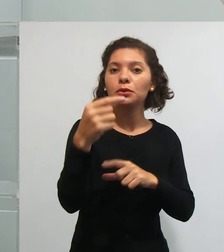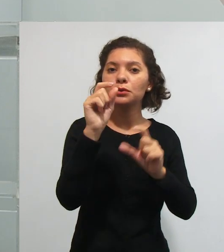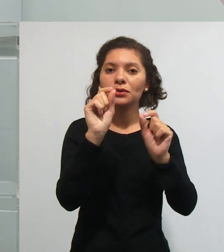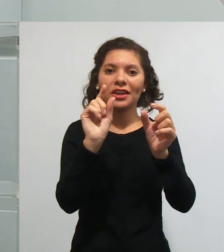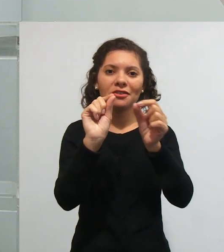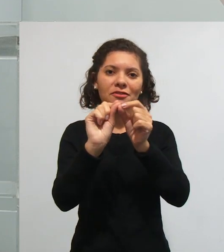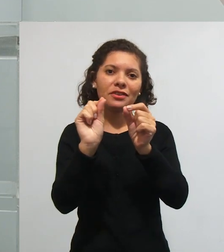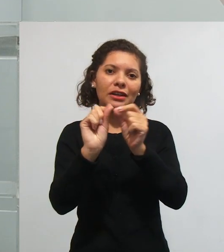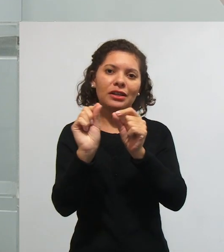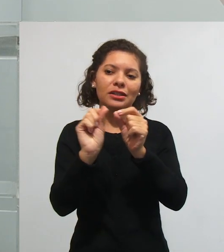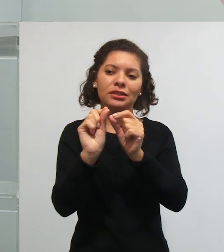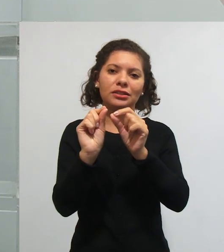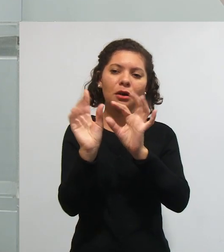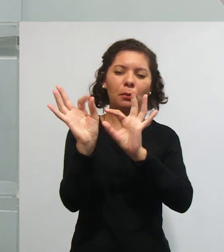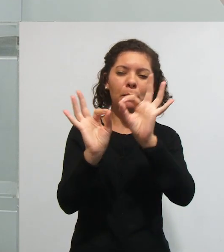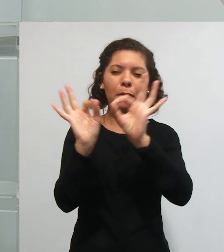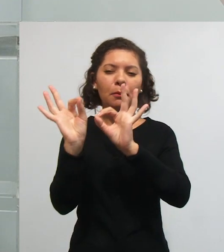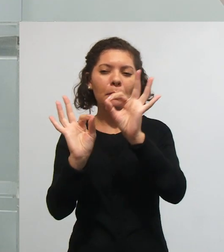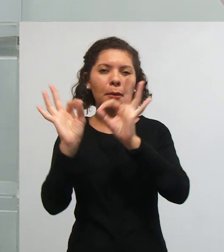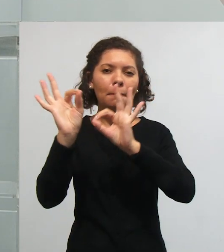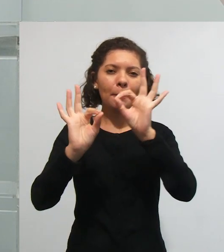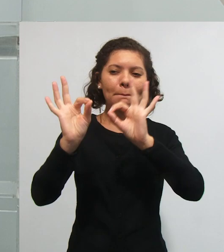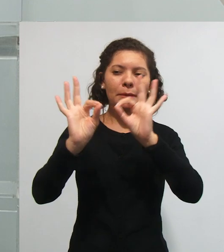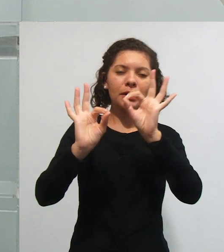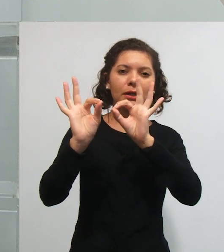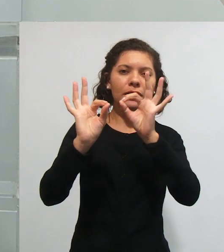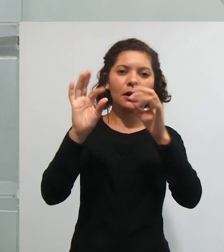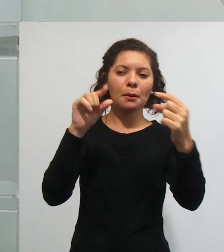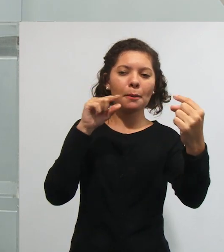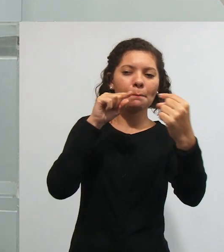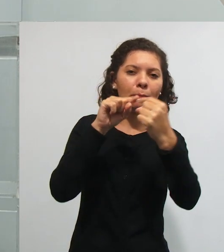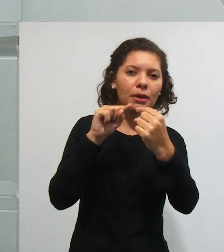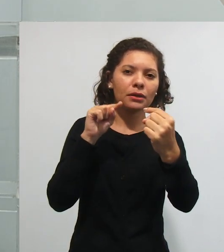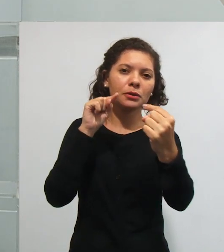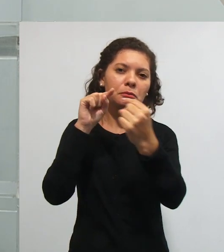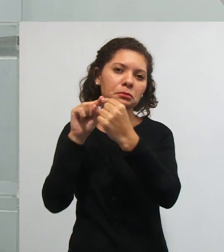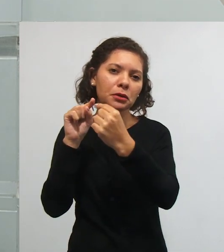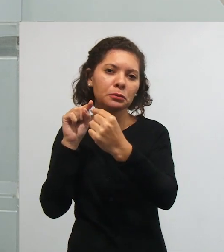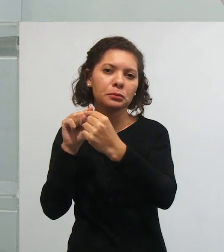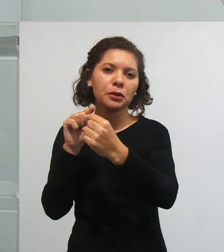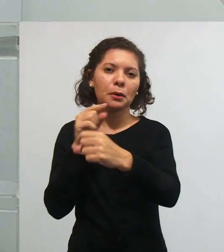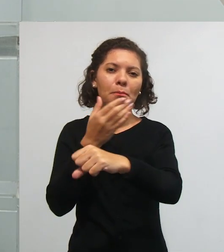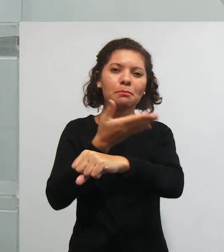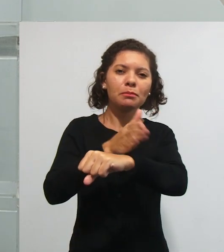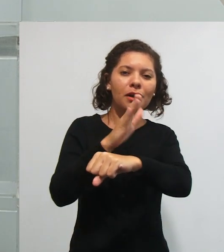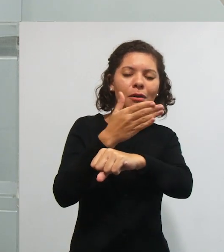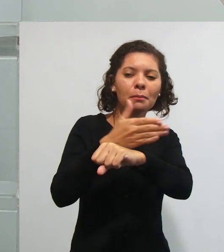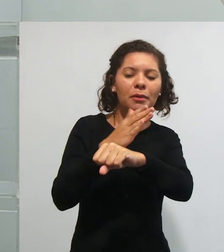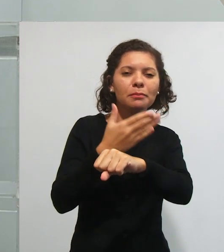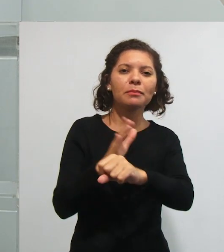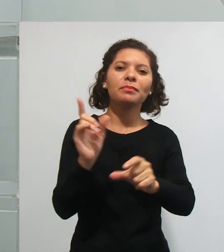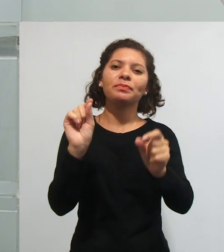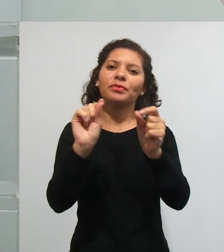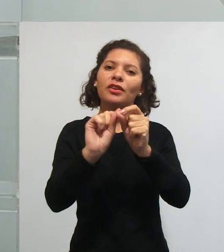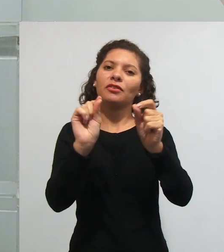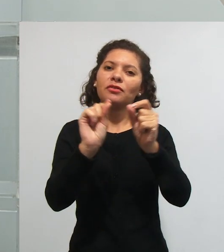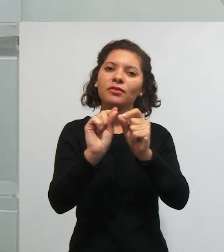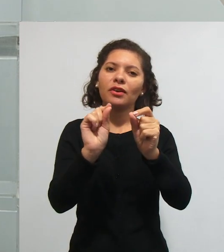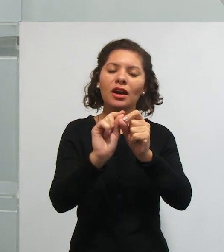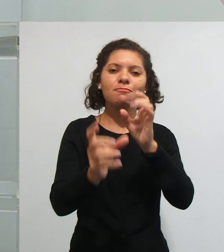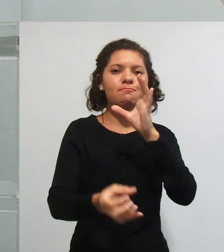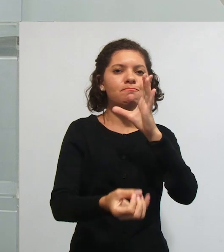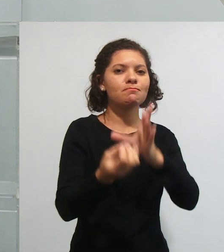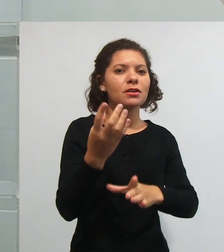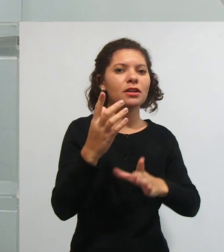a partir dessas reflexões ela faz uma proposição prática, uma execução, um produto, uma